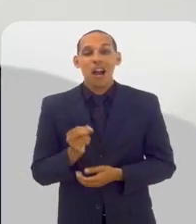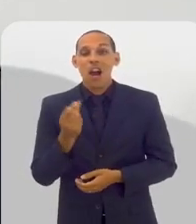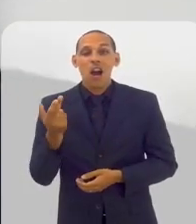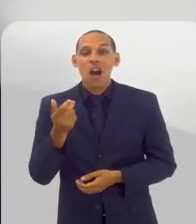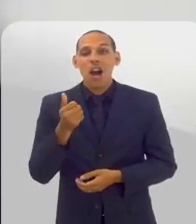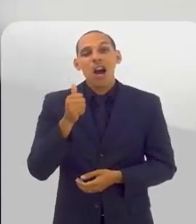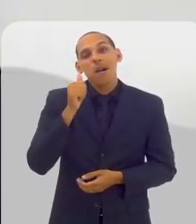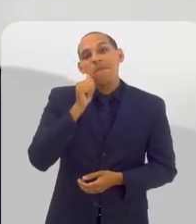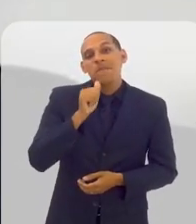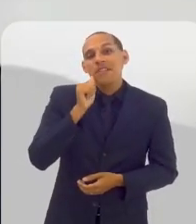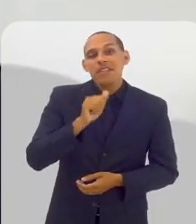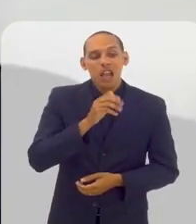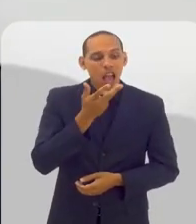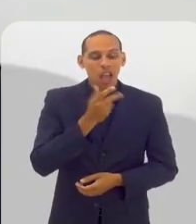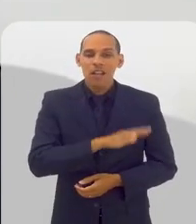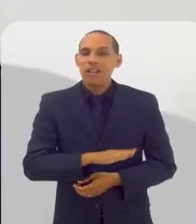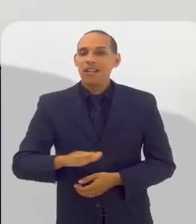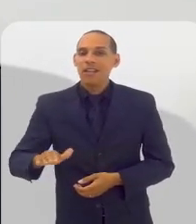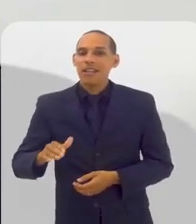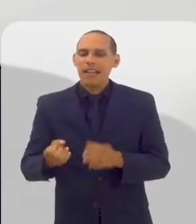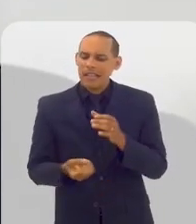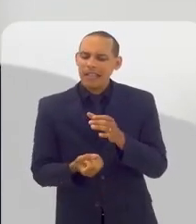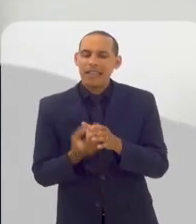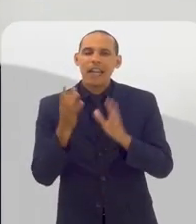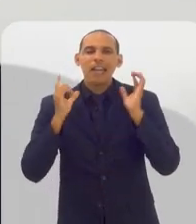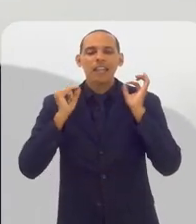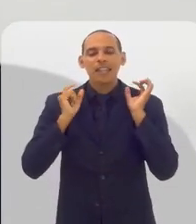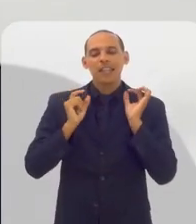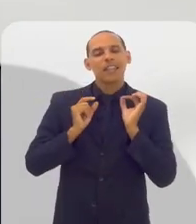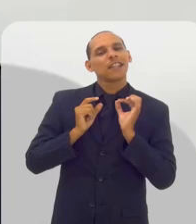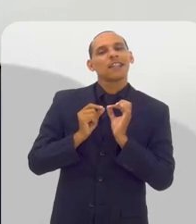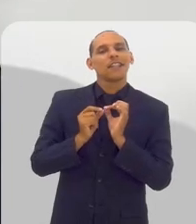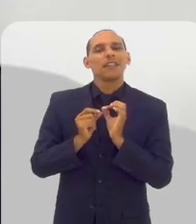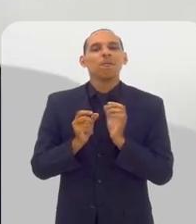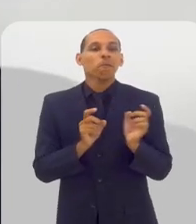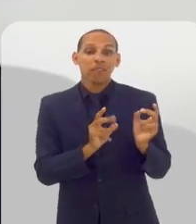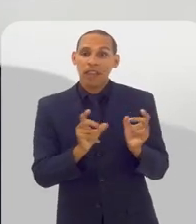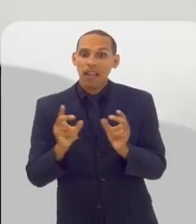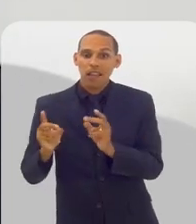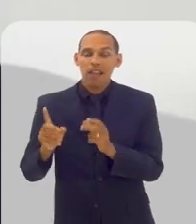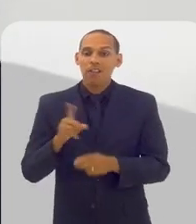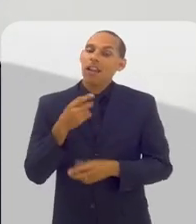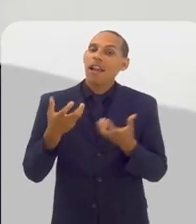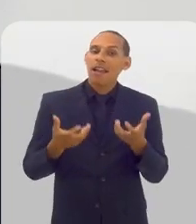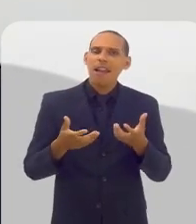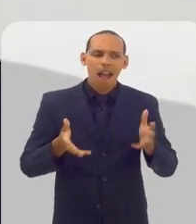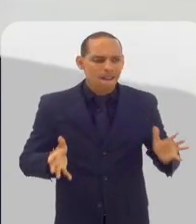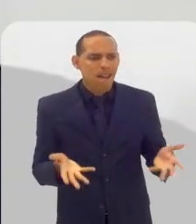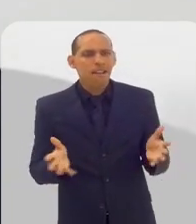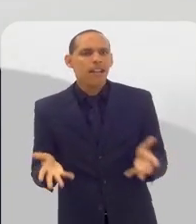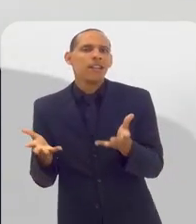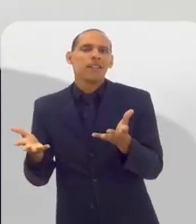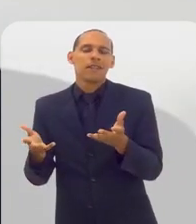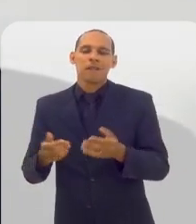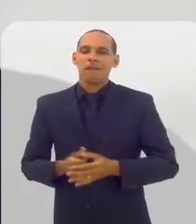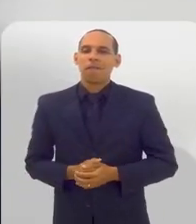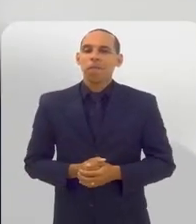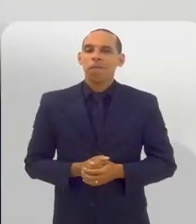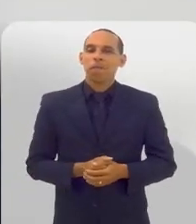casa as meninas criarem um polarzinhos para poder vender para as amigas essas coisas que eles têm a gente quer